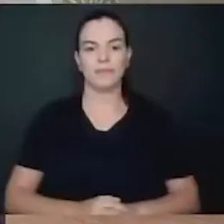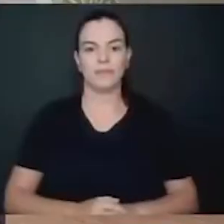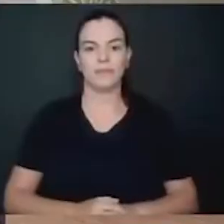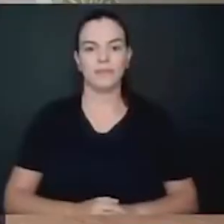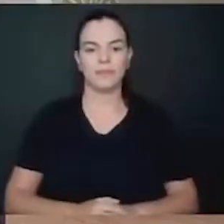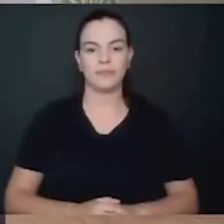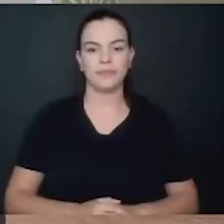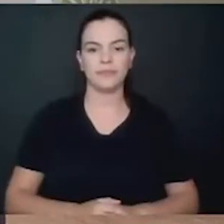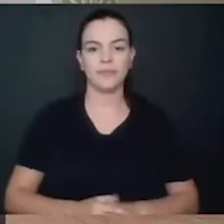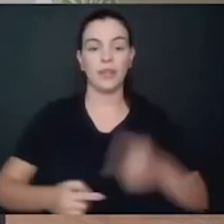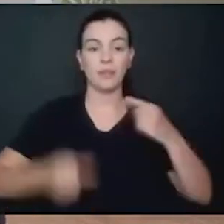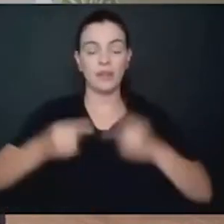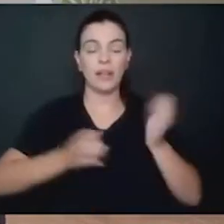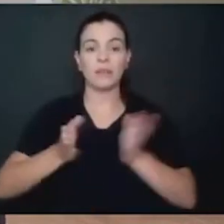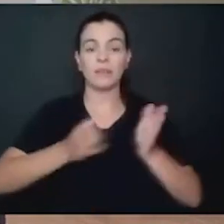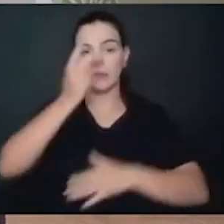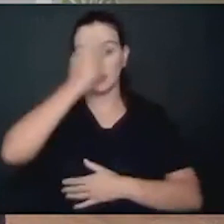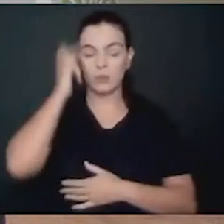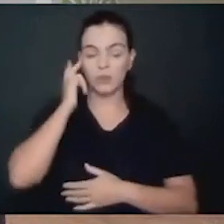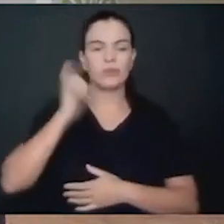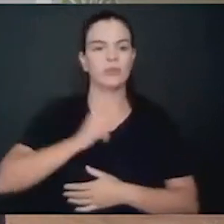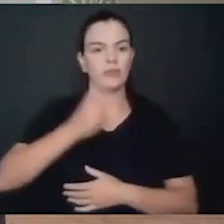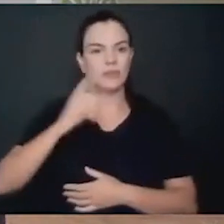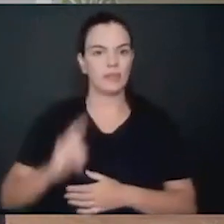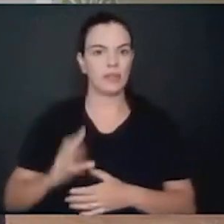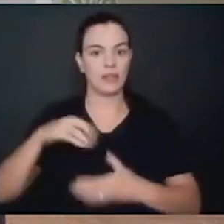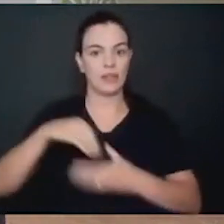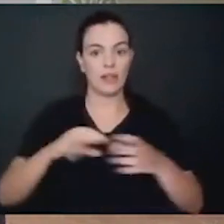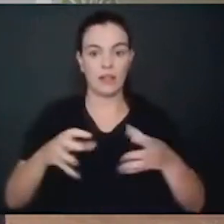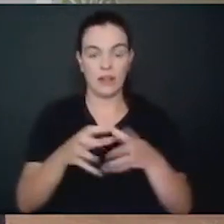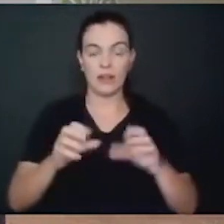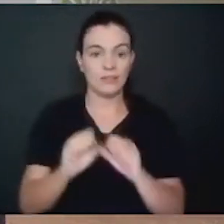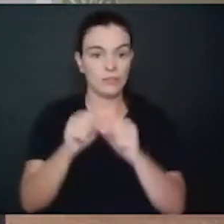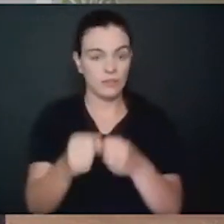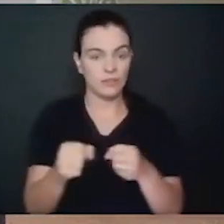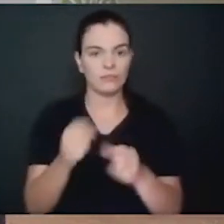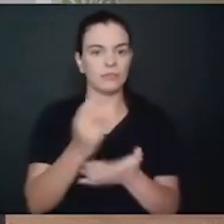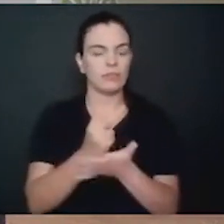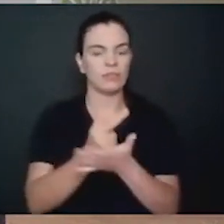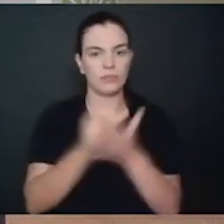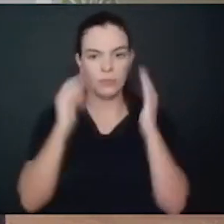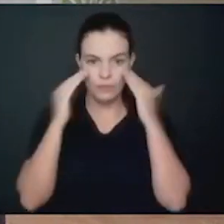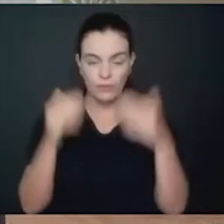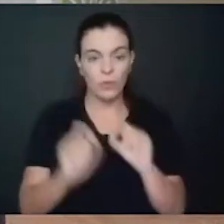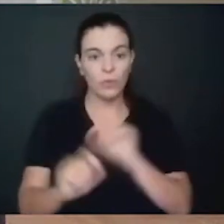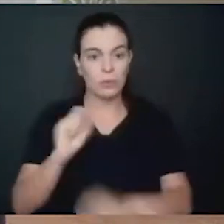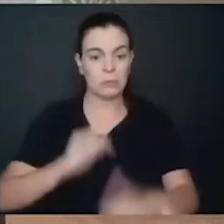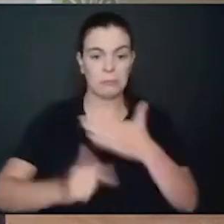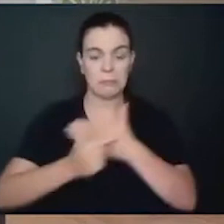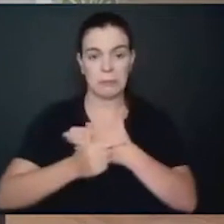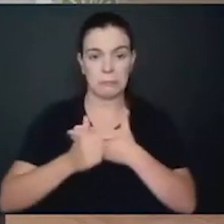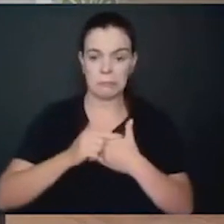pessoa com deficiência na Defensoria buscando sempre imprimir nessa instituição seu papel acolhedor em prol dos